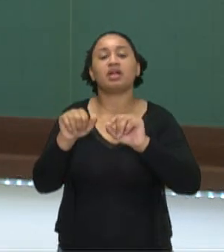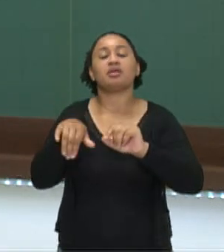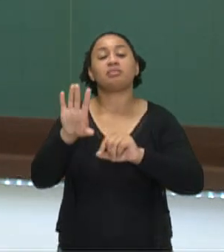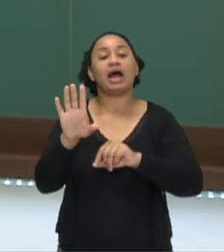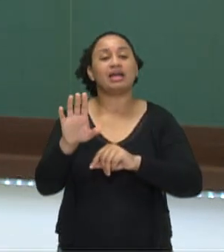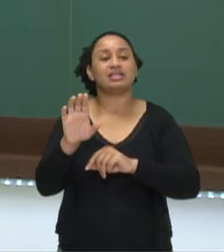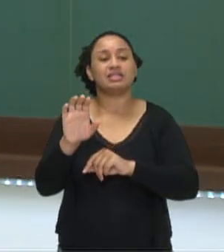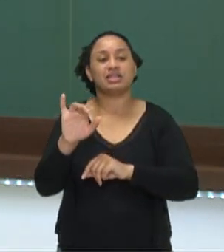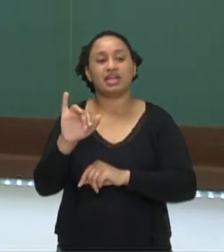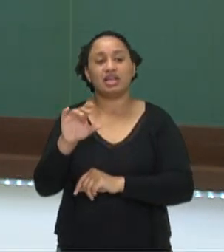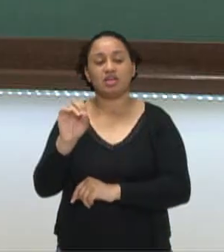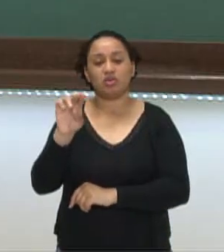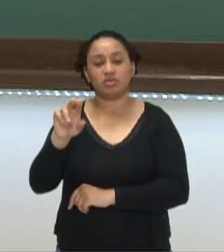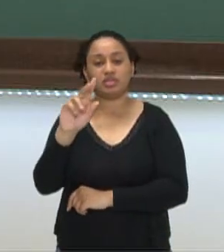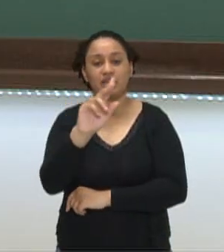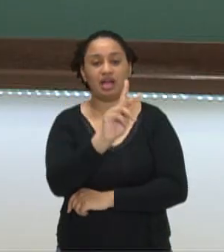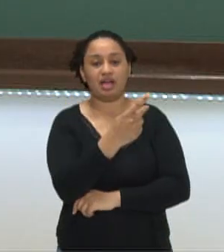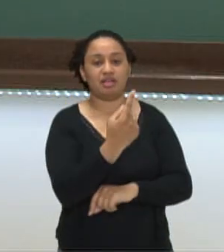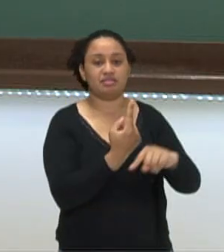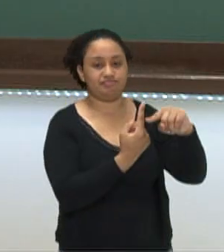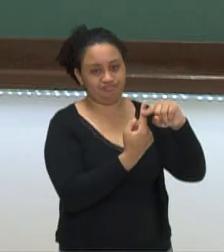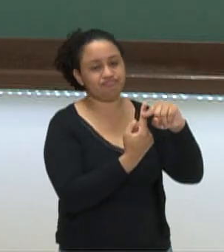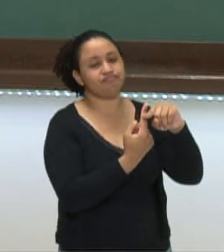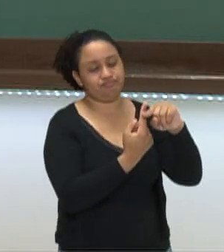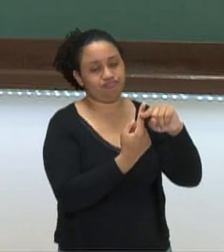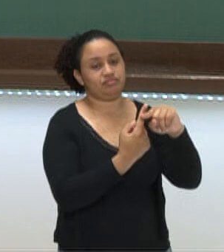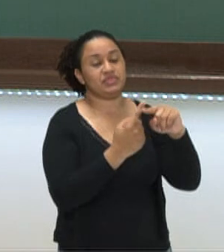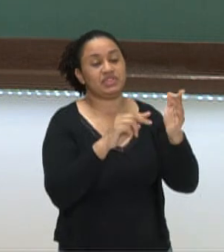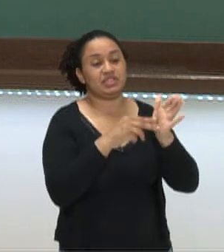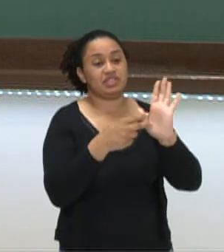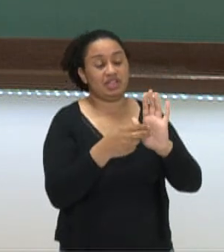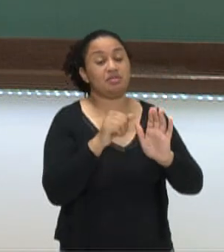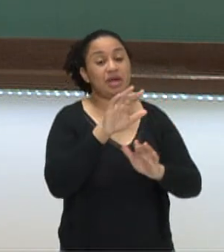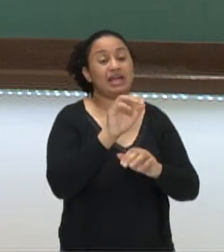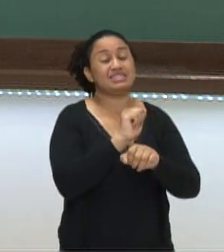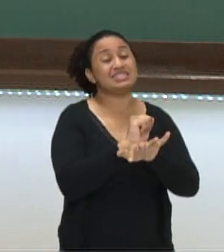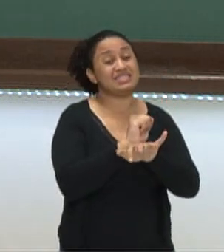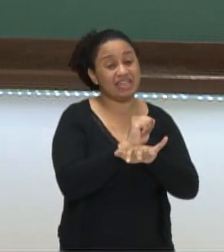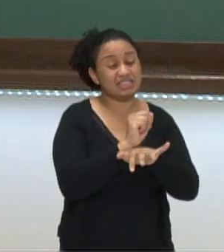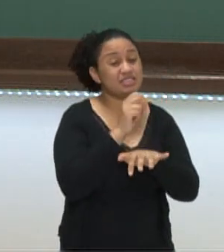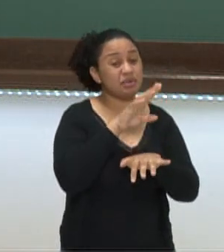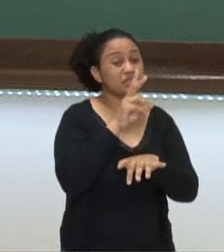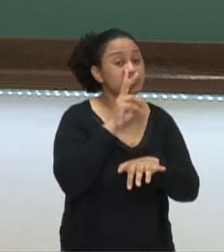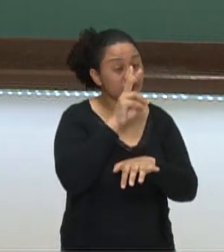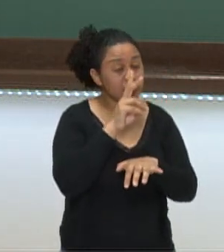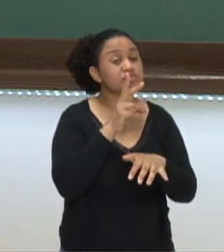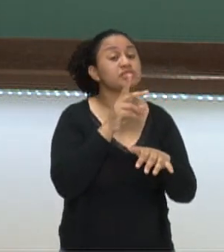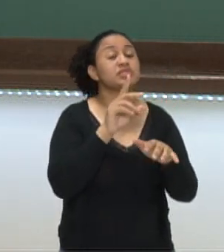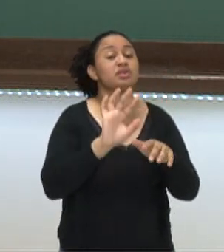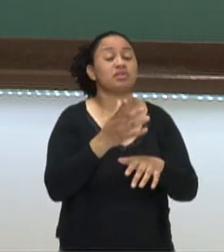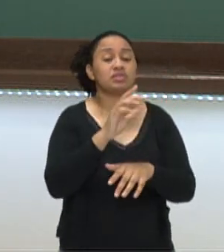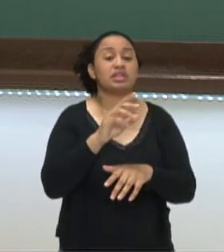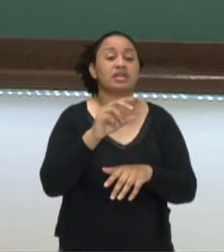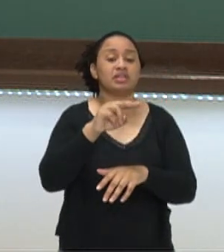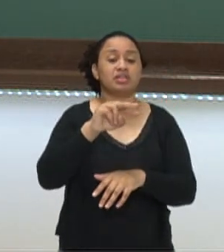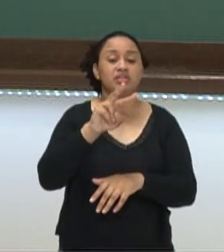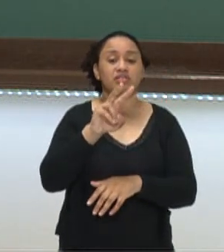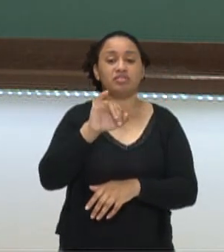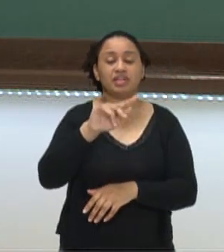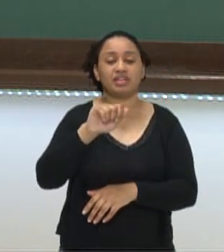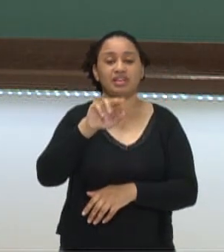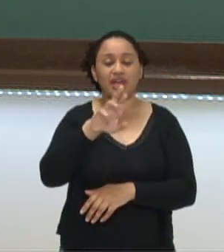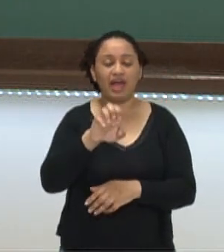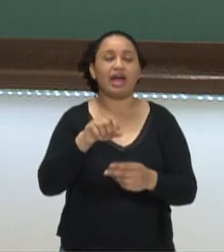mais íons H+. Isso faz dela mais ácida, tá? Então, é o caso do vinagre, do suco de